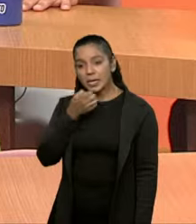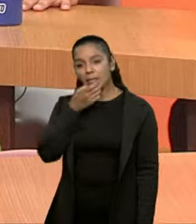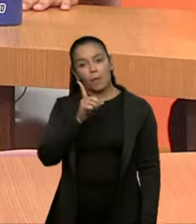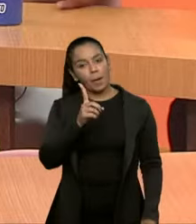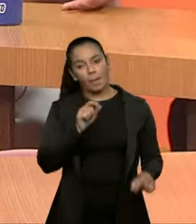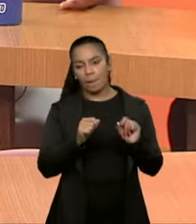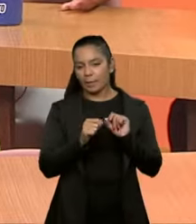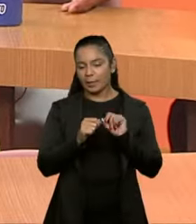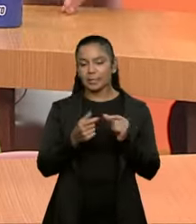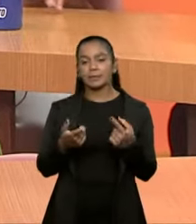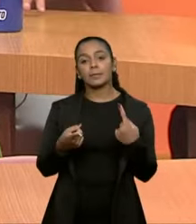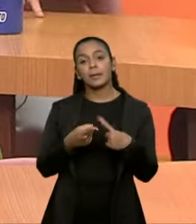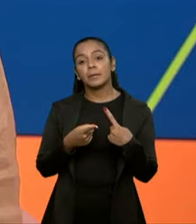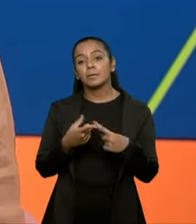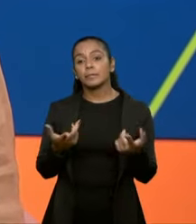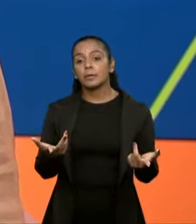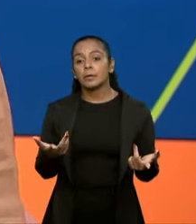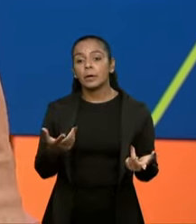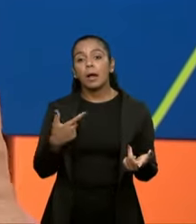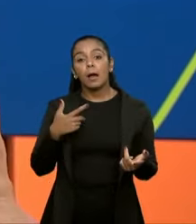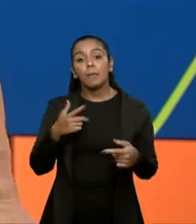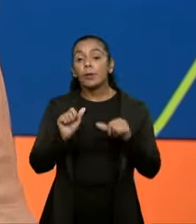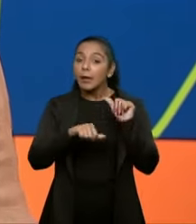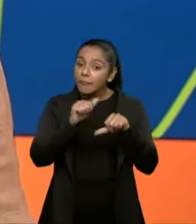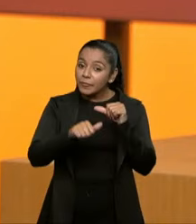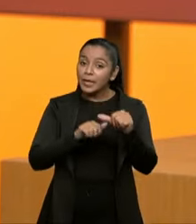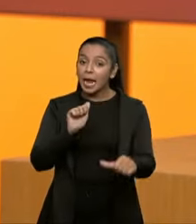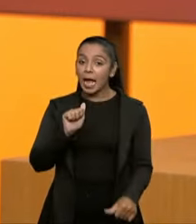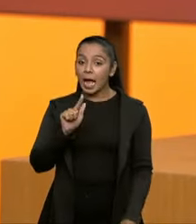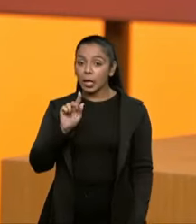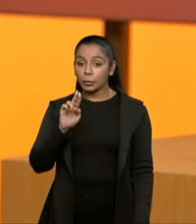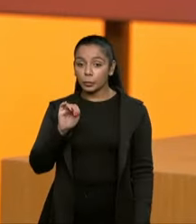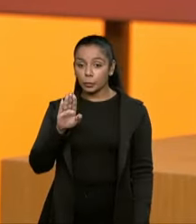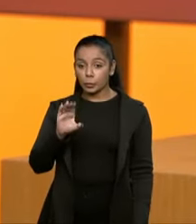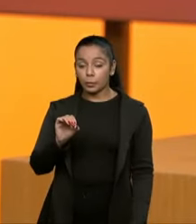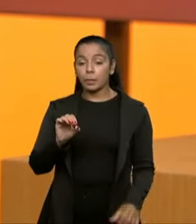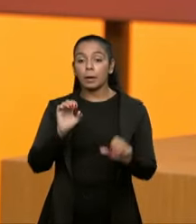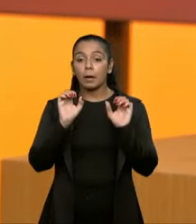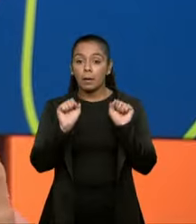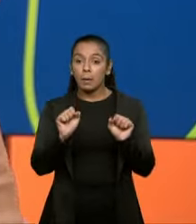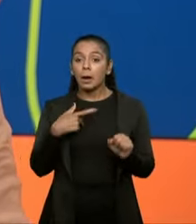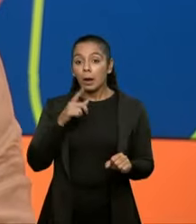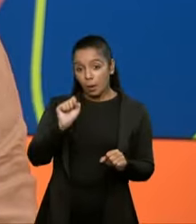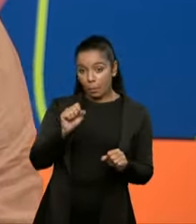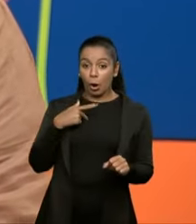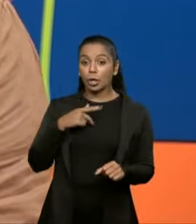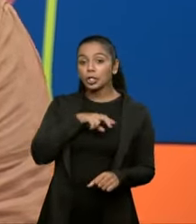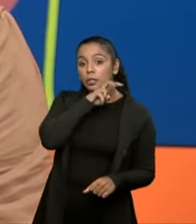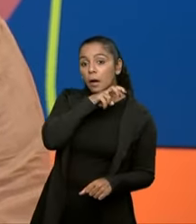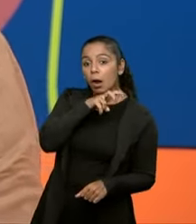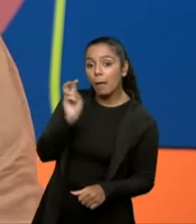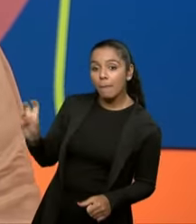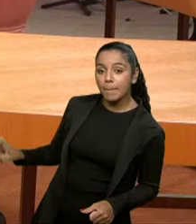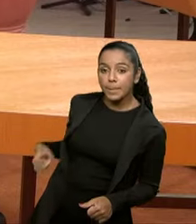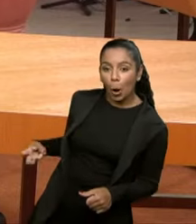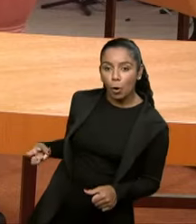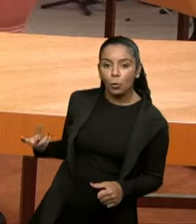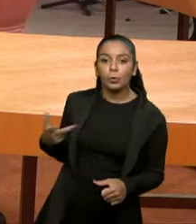não. Ah, é? Até porque, não eu sei se... Eu achei que era adubo. Pô, já ouvi também que é adubo, mas pode uma copa, pode dar uma picada no rio.